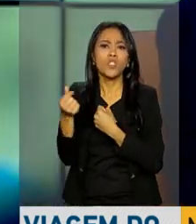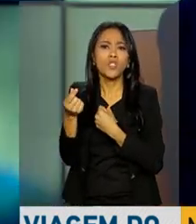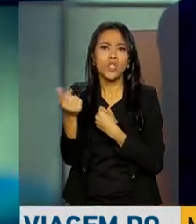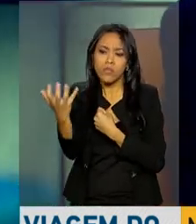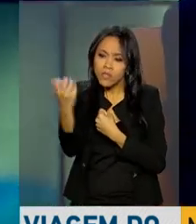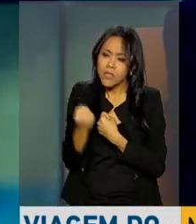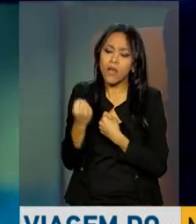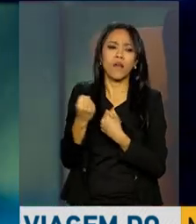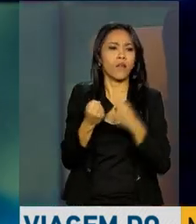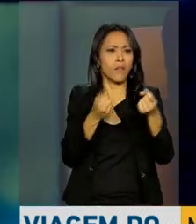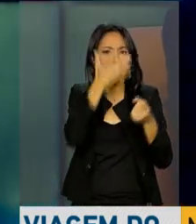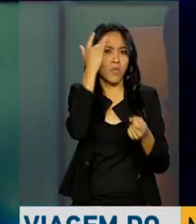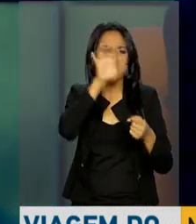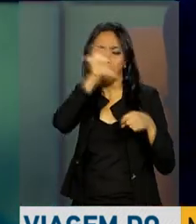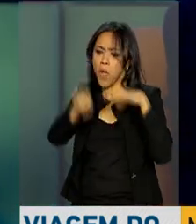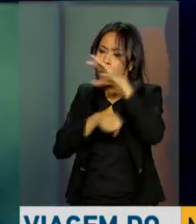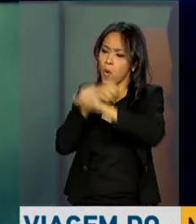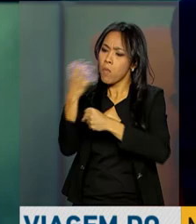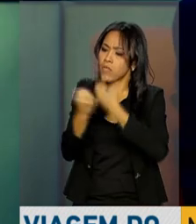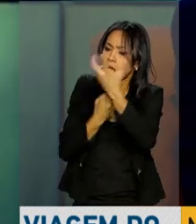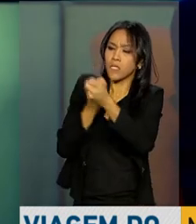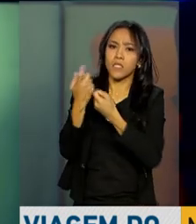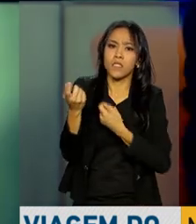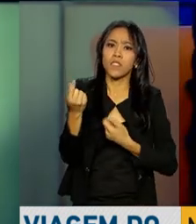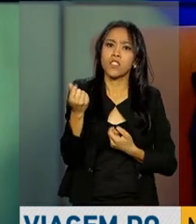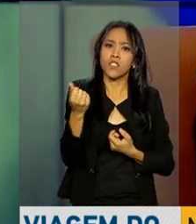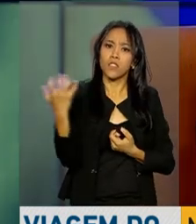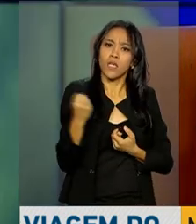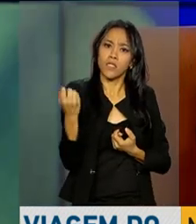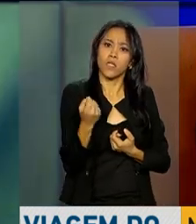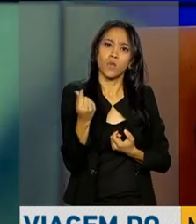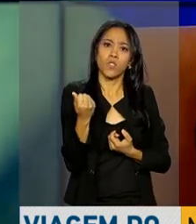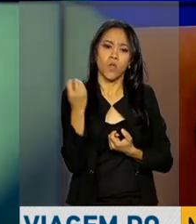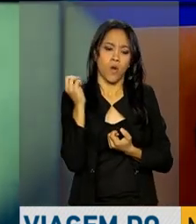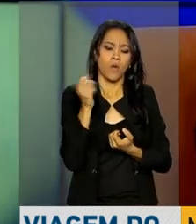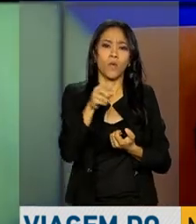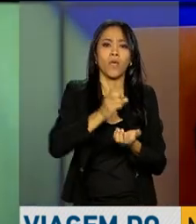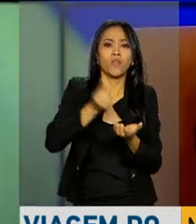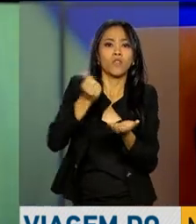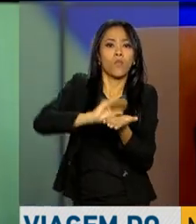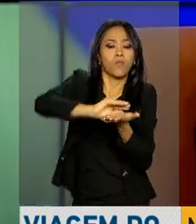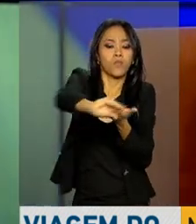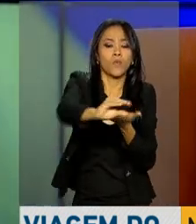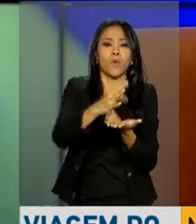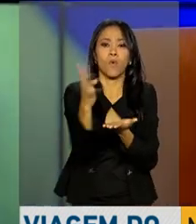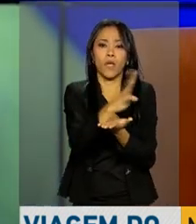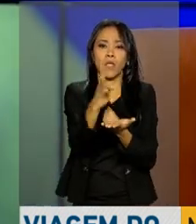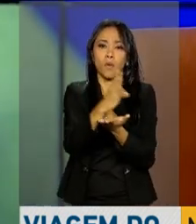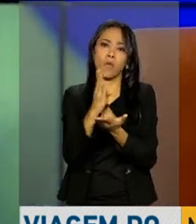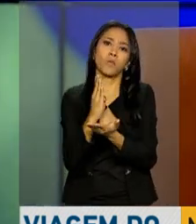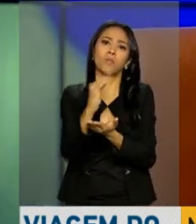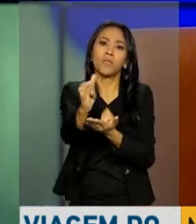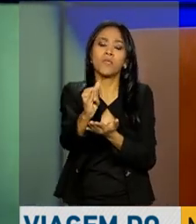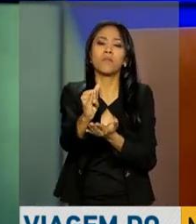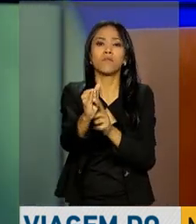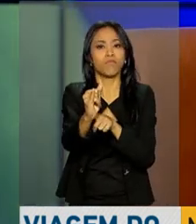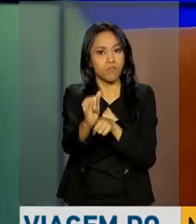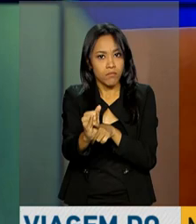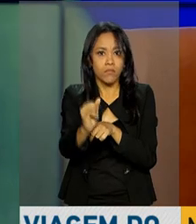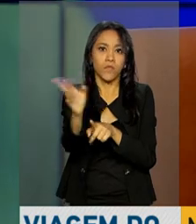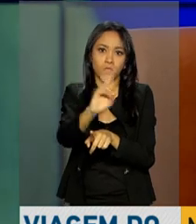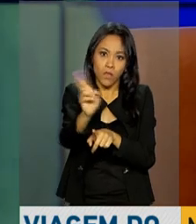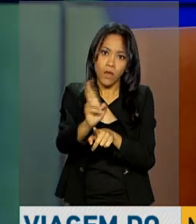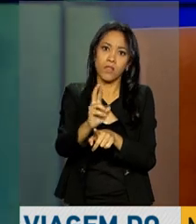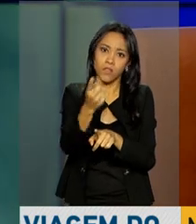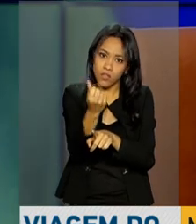contas inativas do Fundo de Garantia, que injetaram no mercado cerca de 44 bilhões de